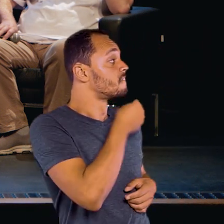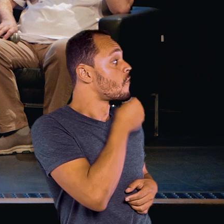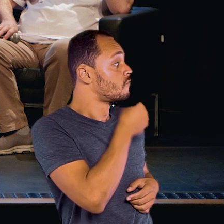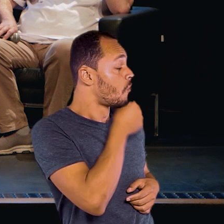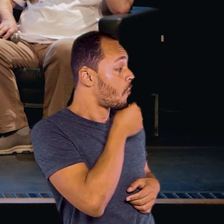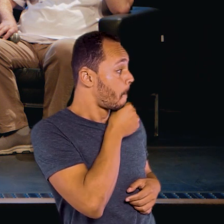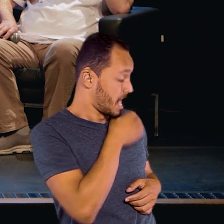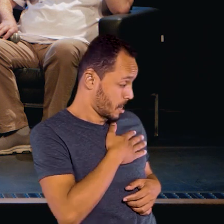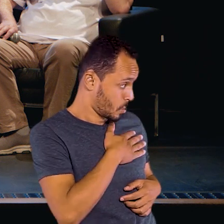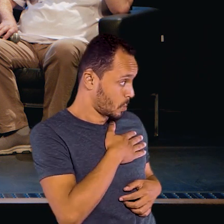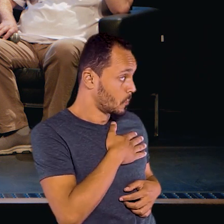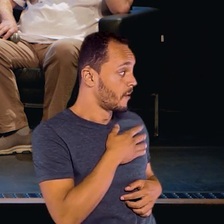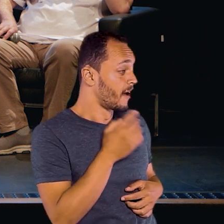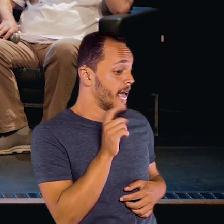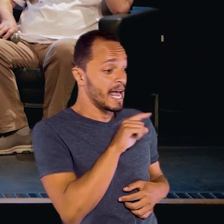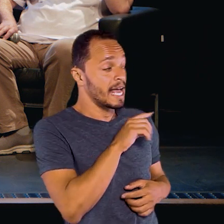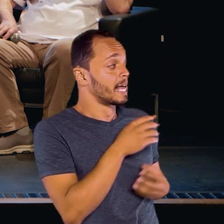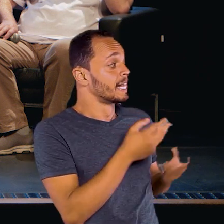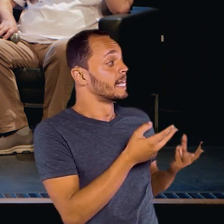crescer,